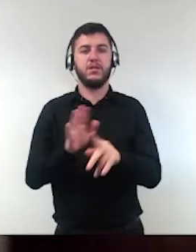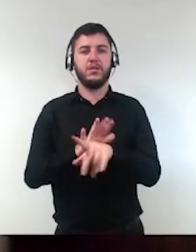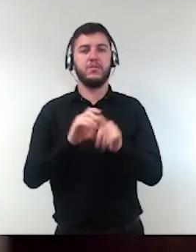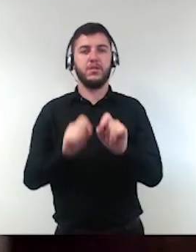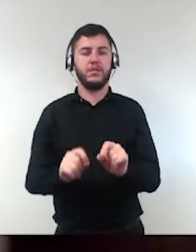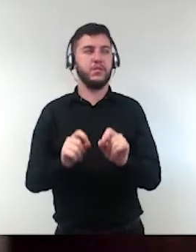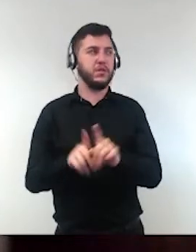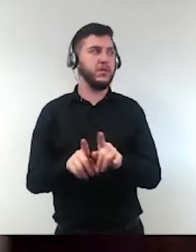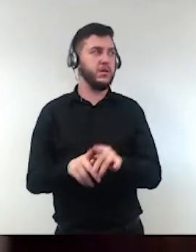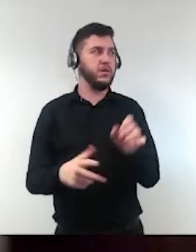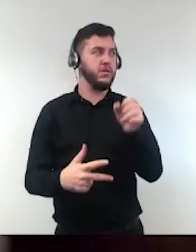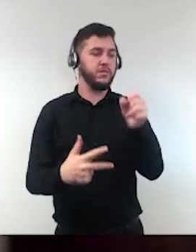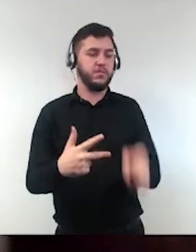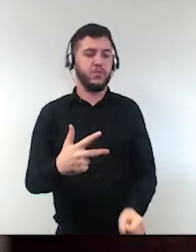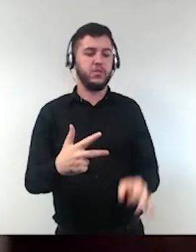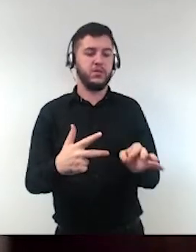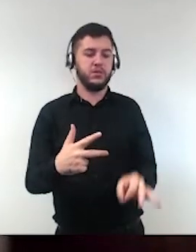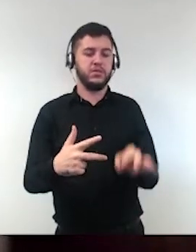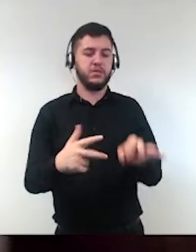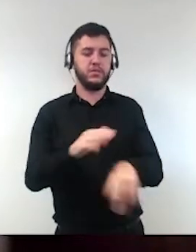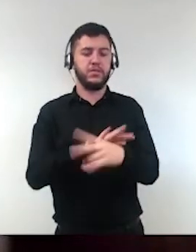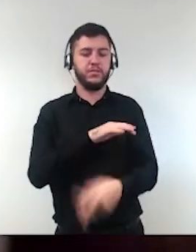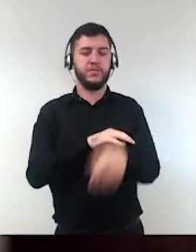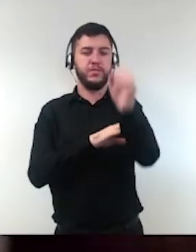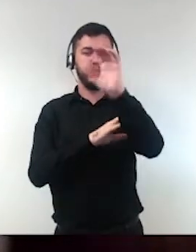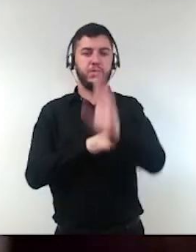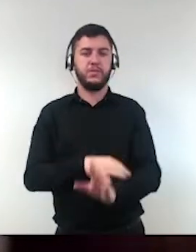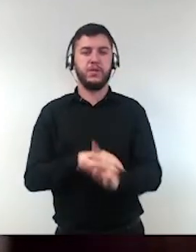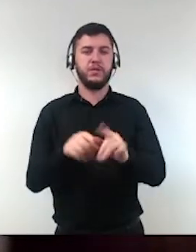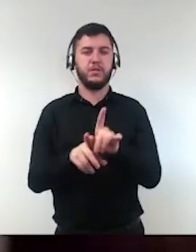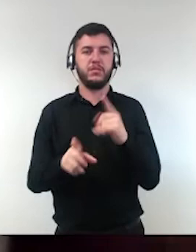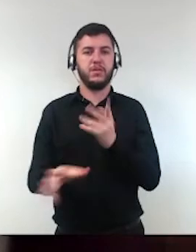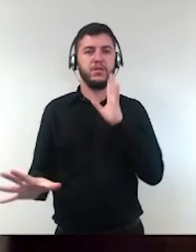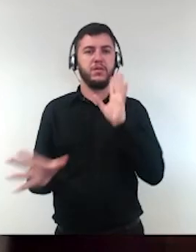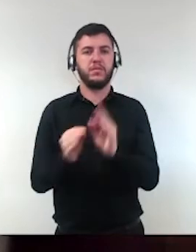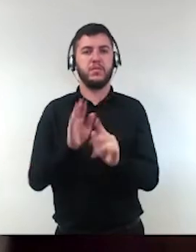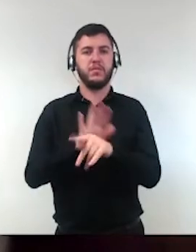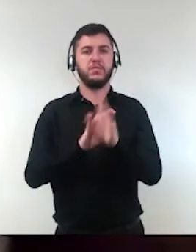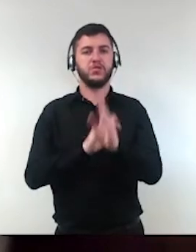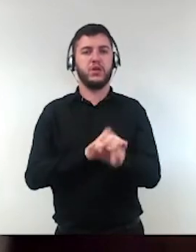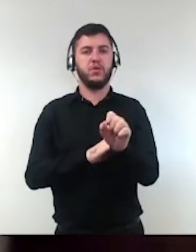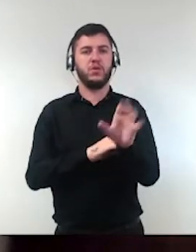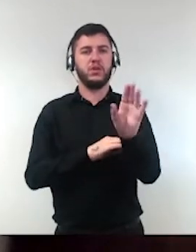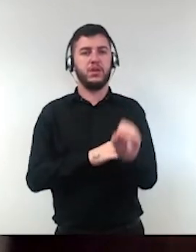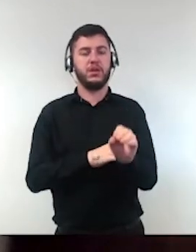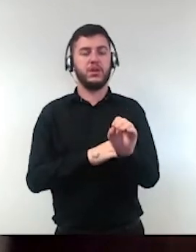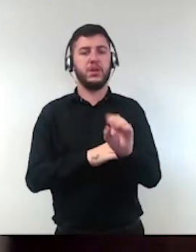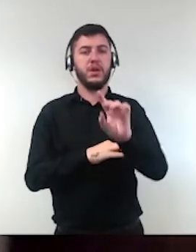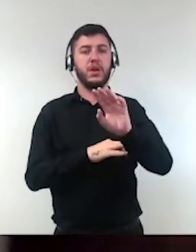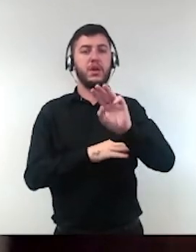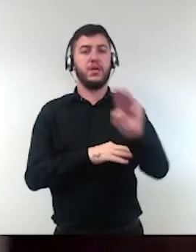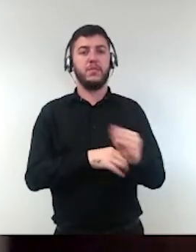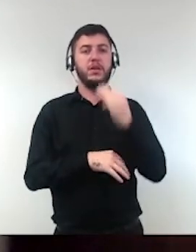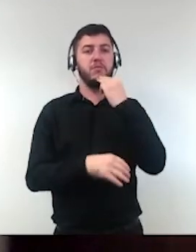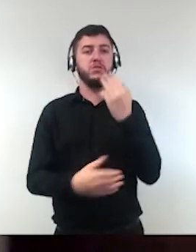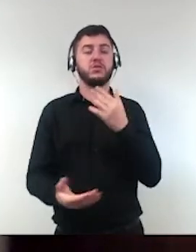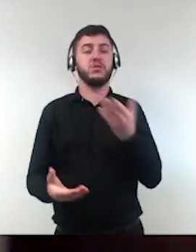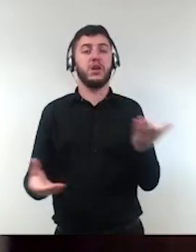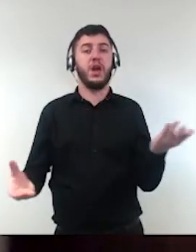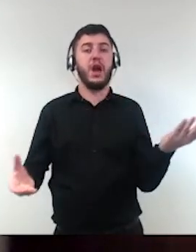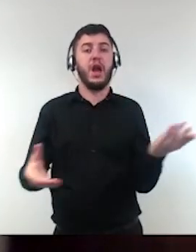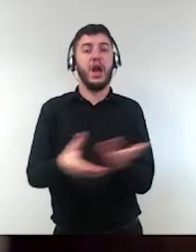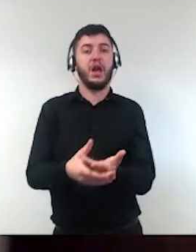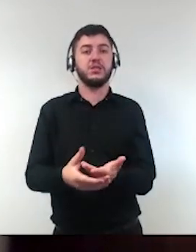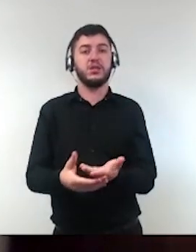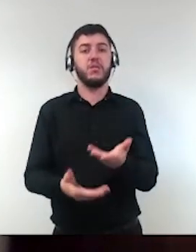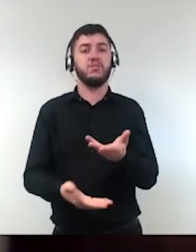e o judiciário brasileiro, que já tem 80 milhões de ações tramitando, terá que ser criativo